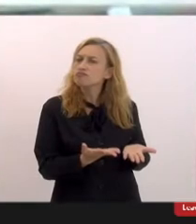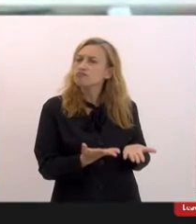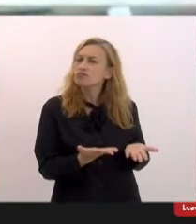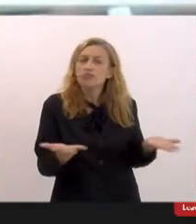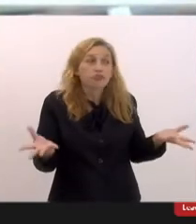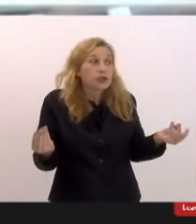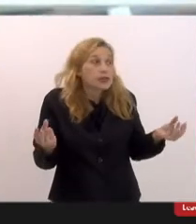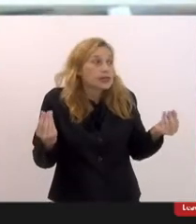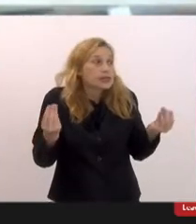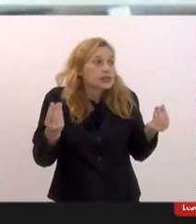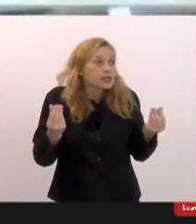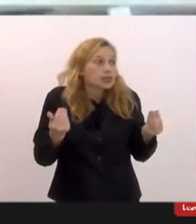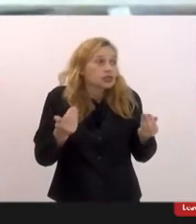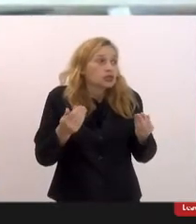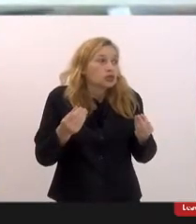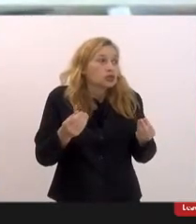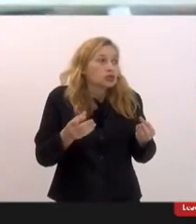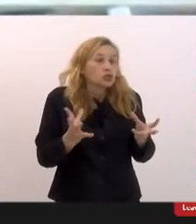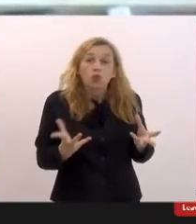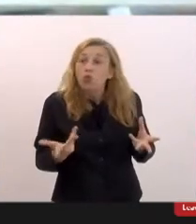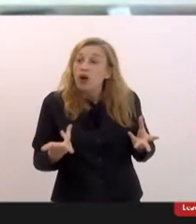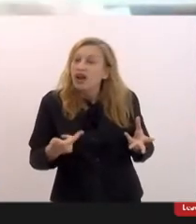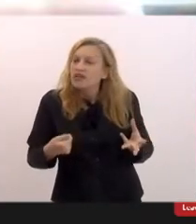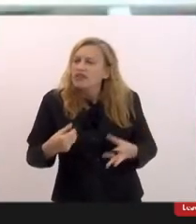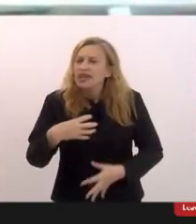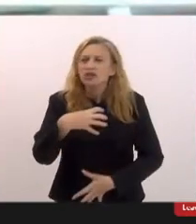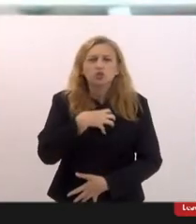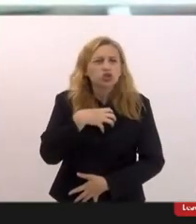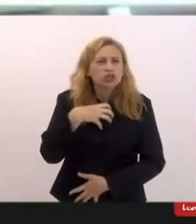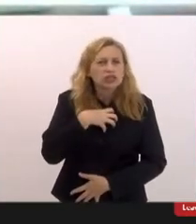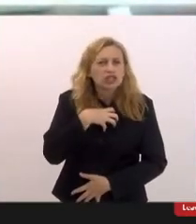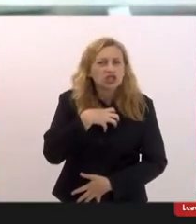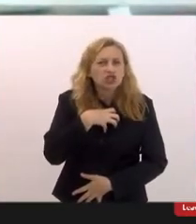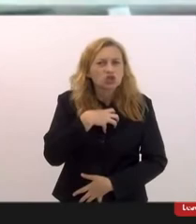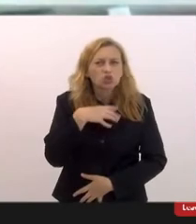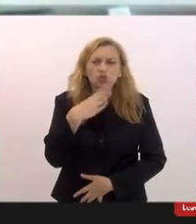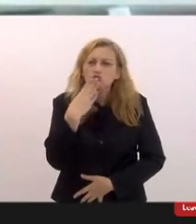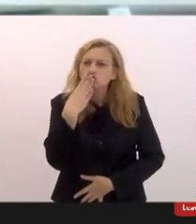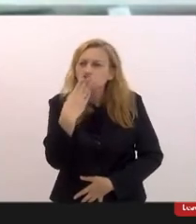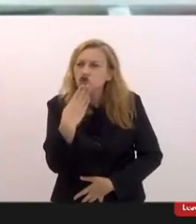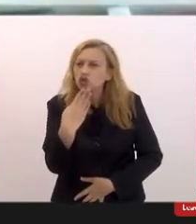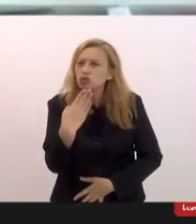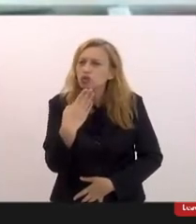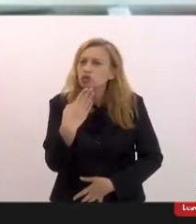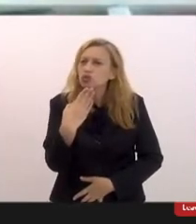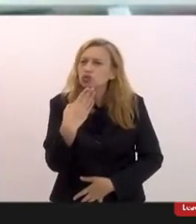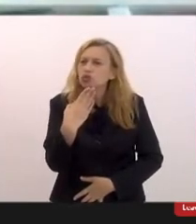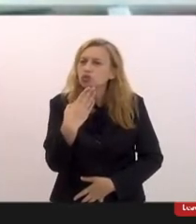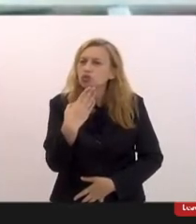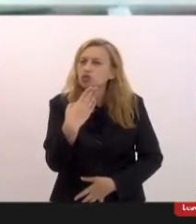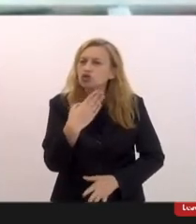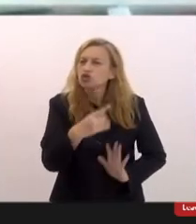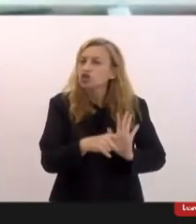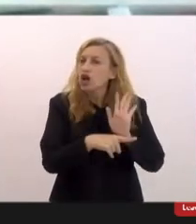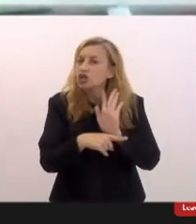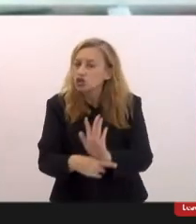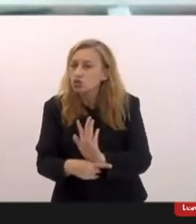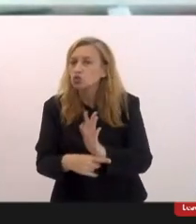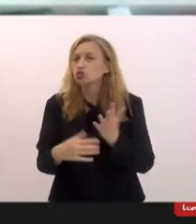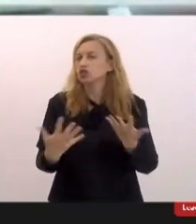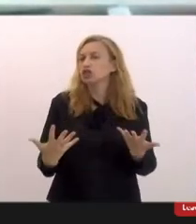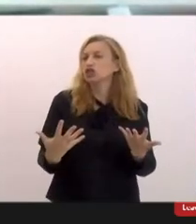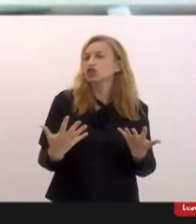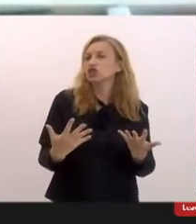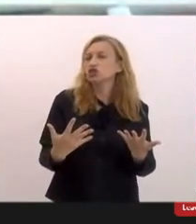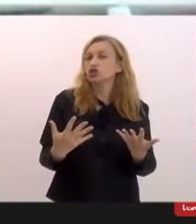enfim, qualificados no sentido desse tipo de atendimento, né? Nesse tipo